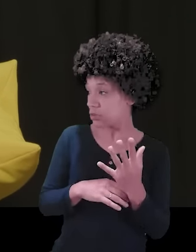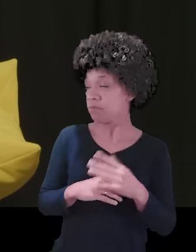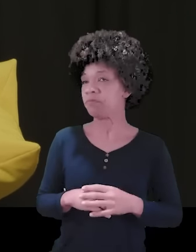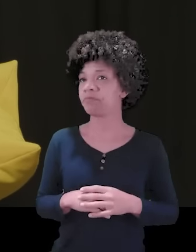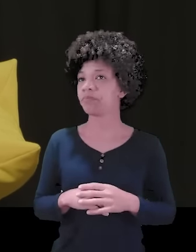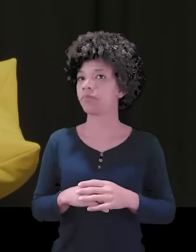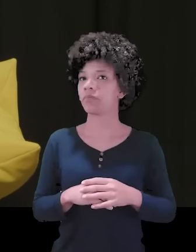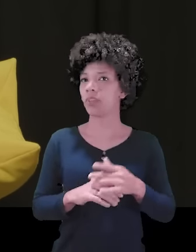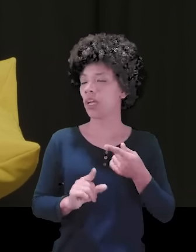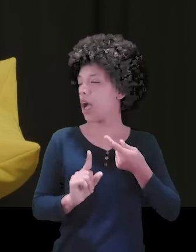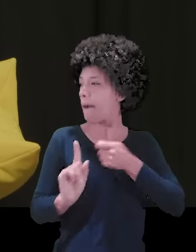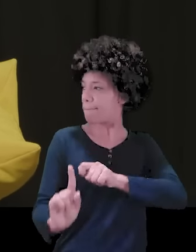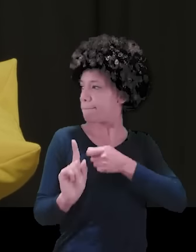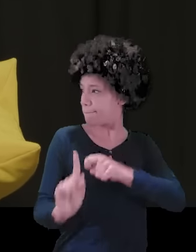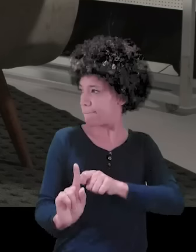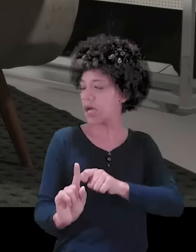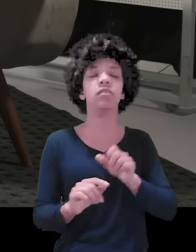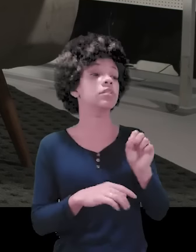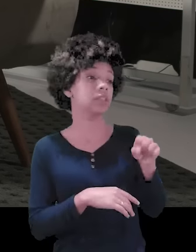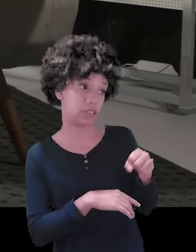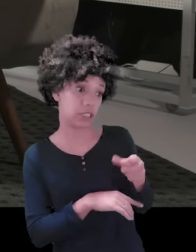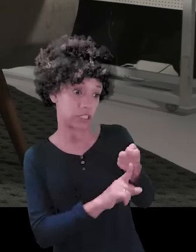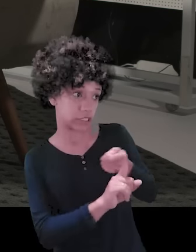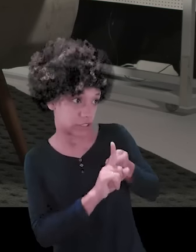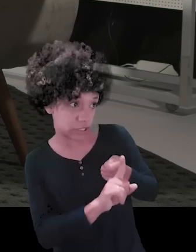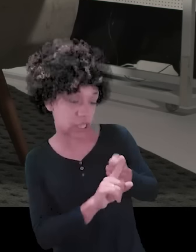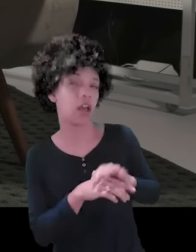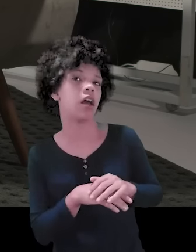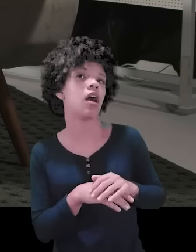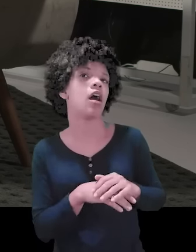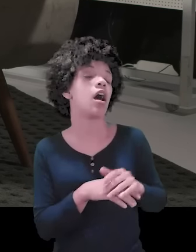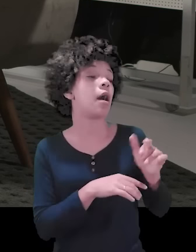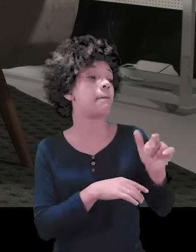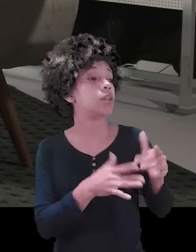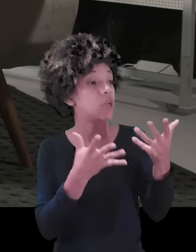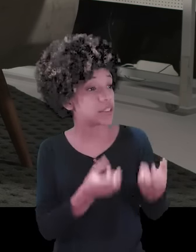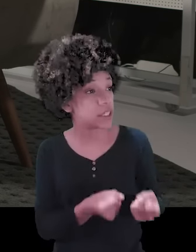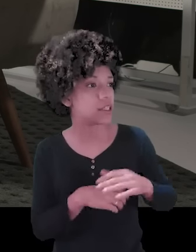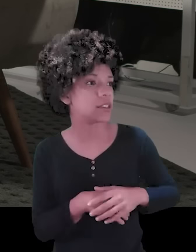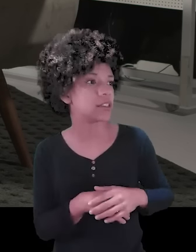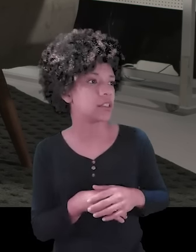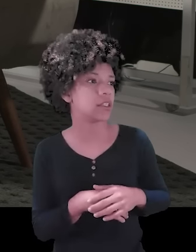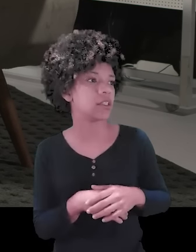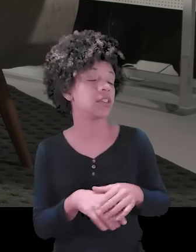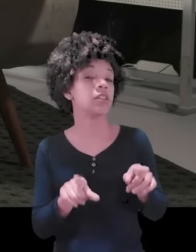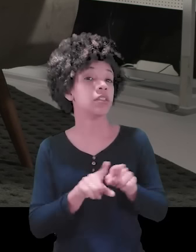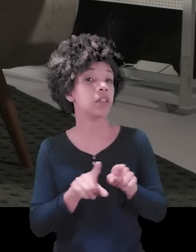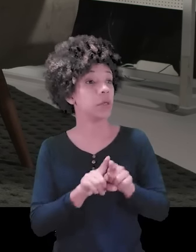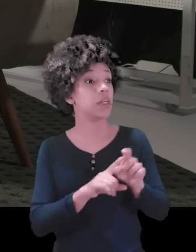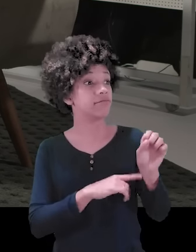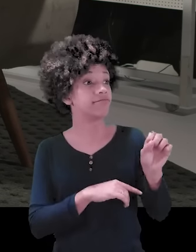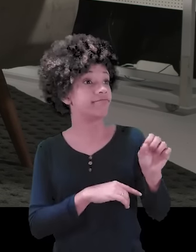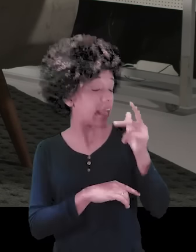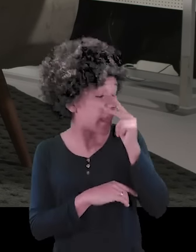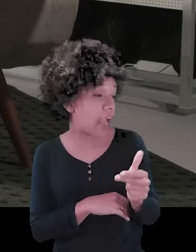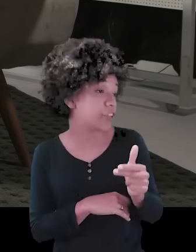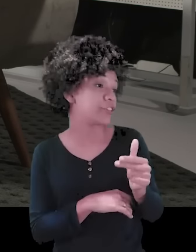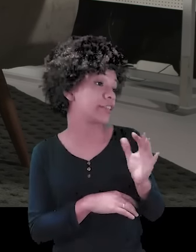é manipulação é isso e daí a pessoa aceita essa migalha de 15 oficial é